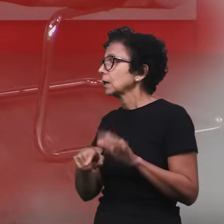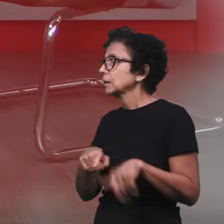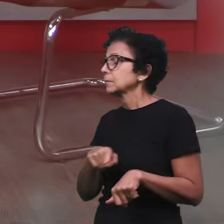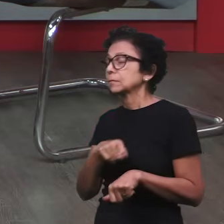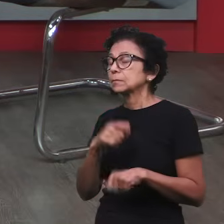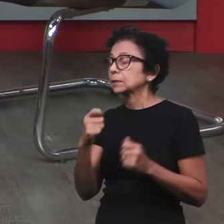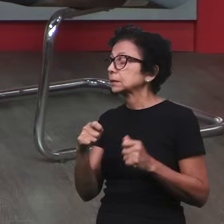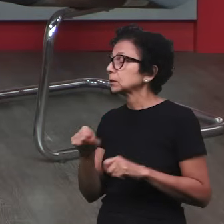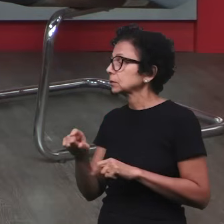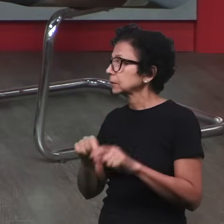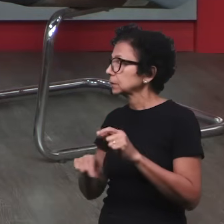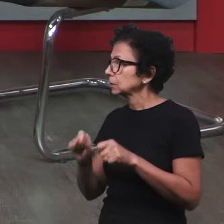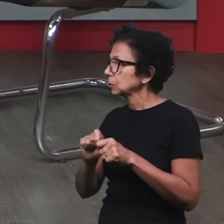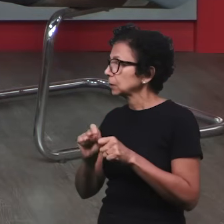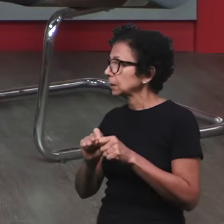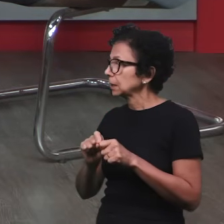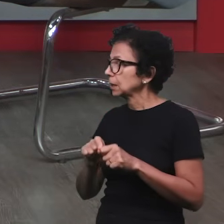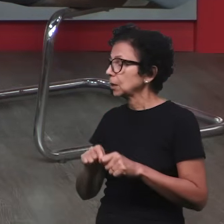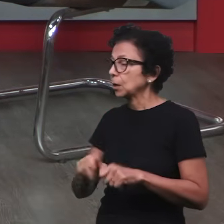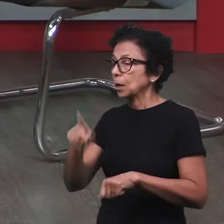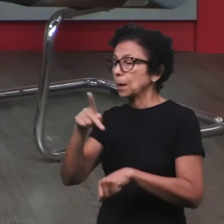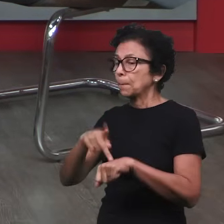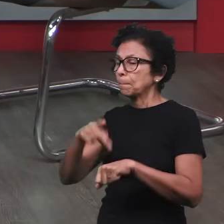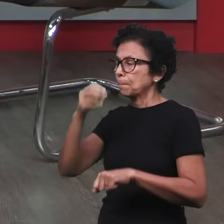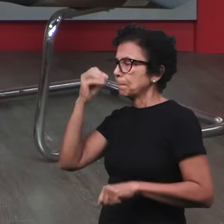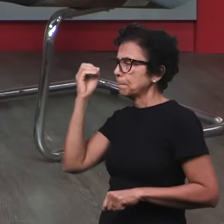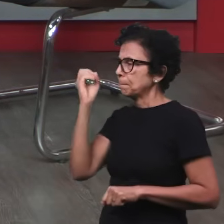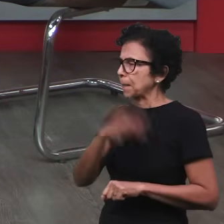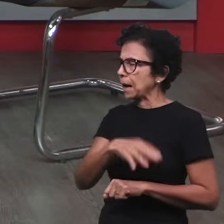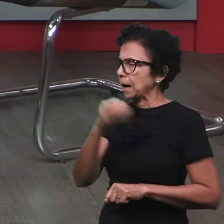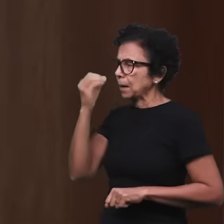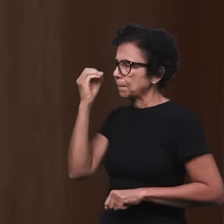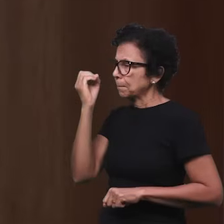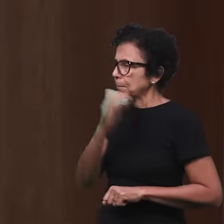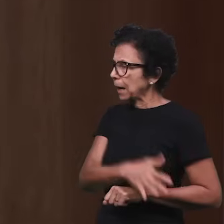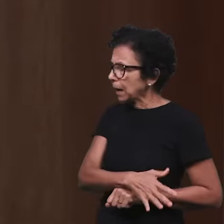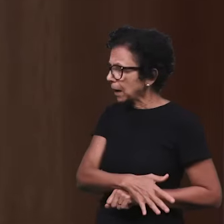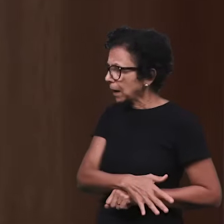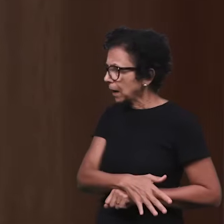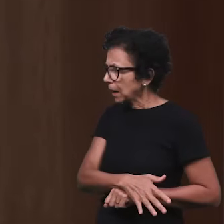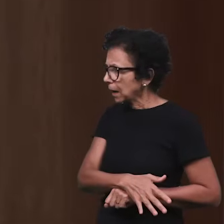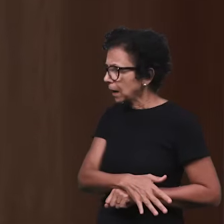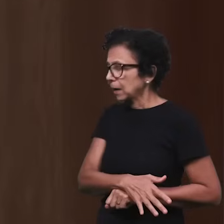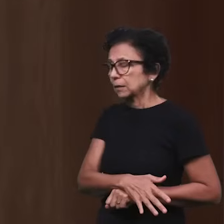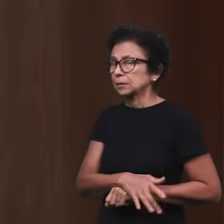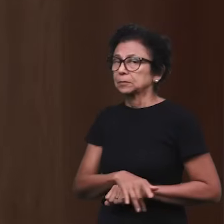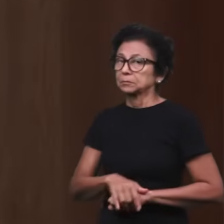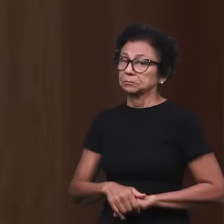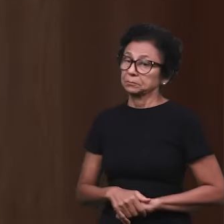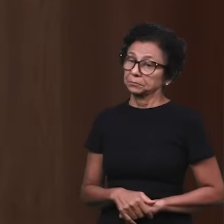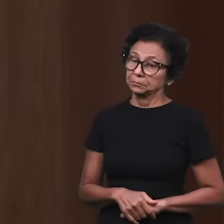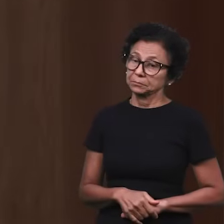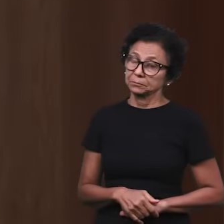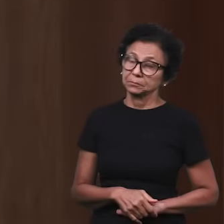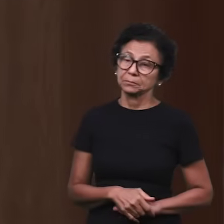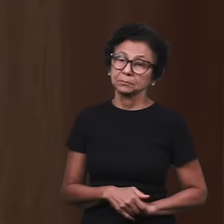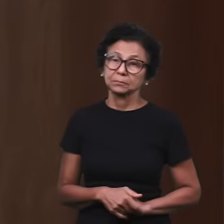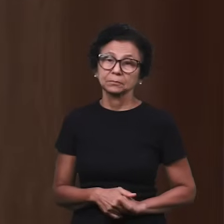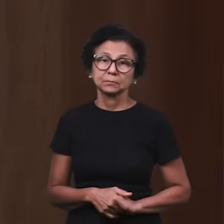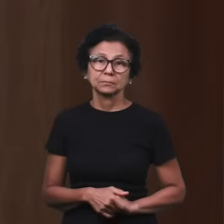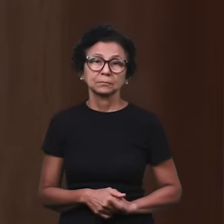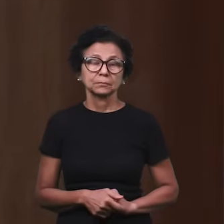Isso aí é bom ver. Olha só, na razão, se Jesus fosse na razão, ele tinha só